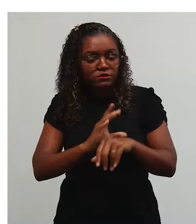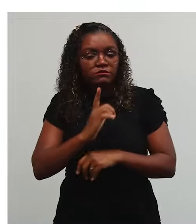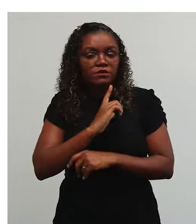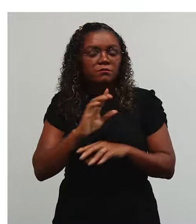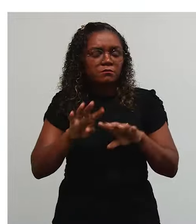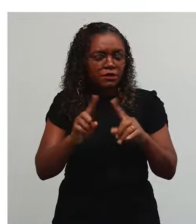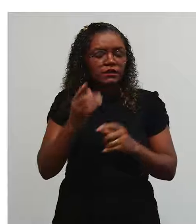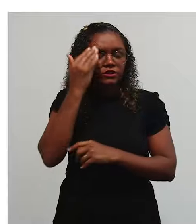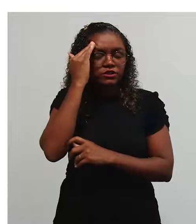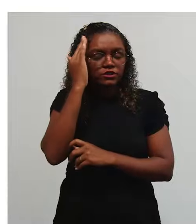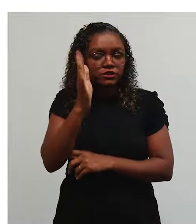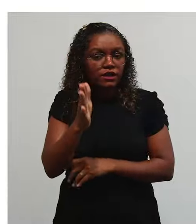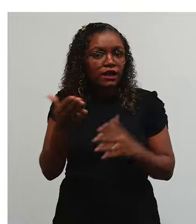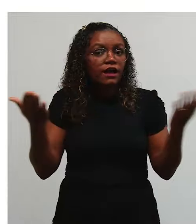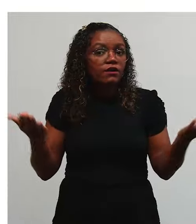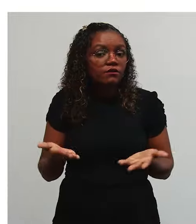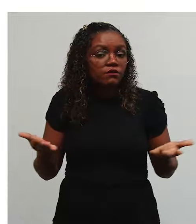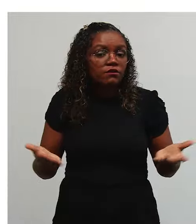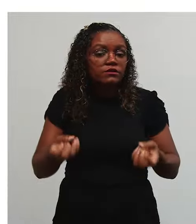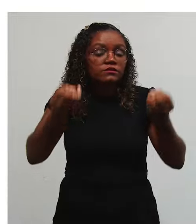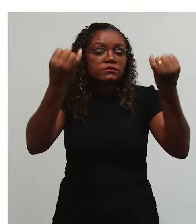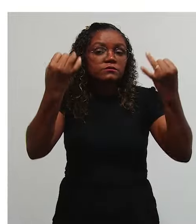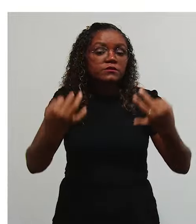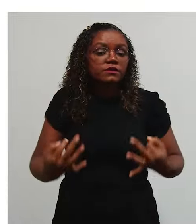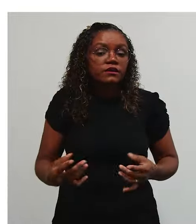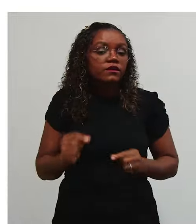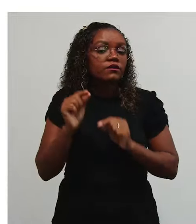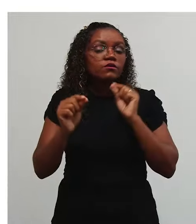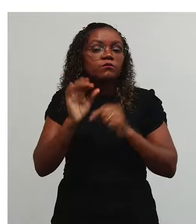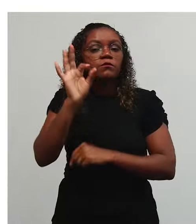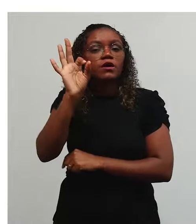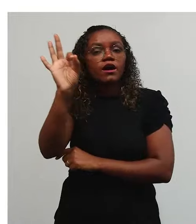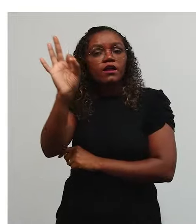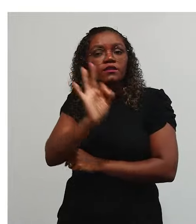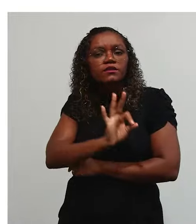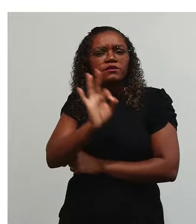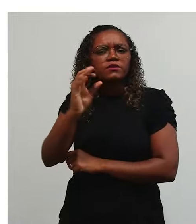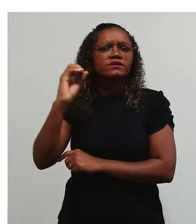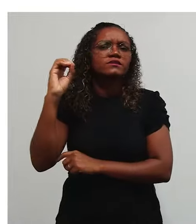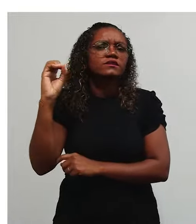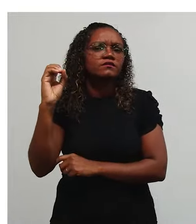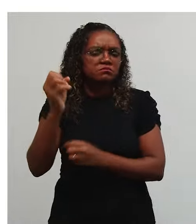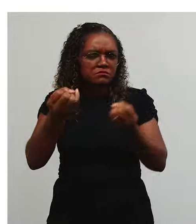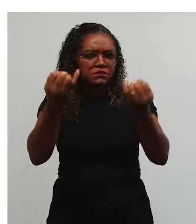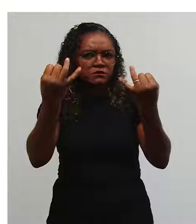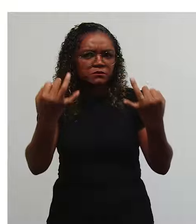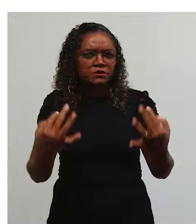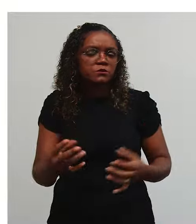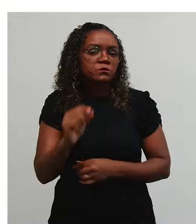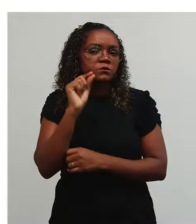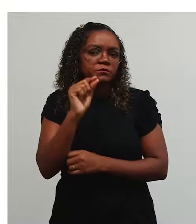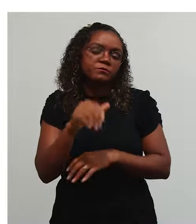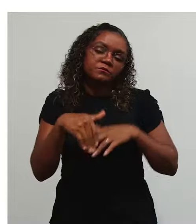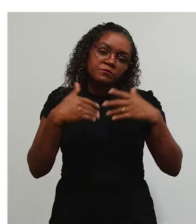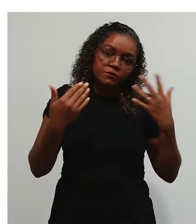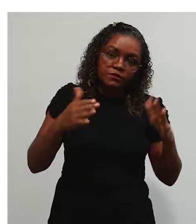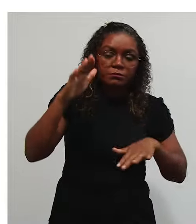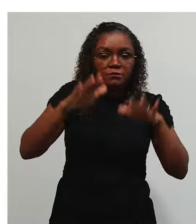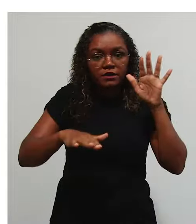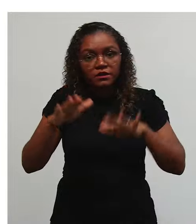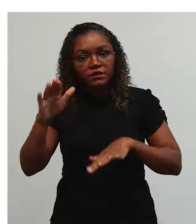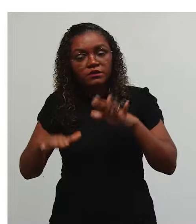tá entendi isso aí tranquila mas e agora e os casos de alíquota zero aí gente